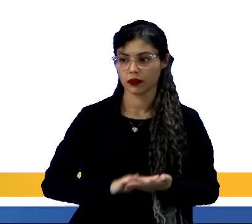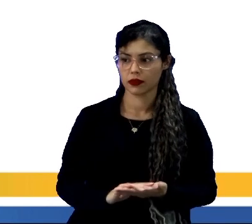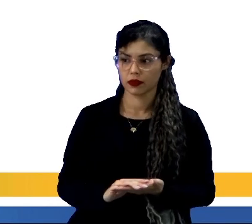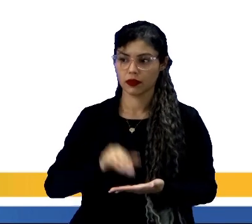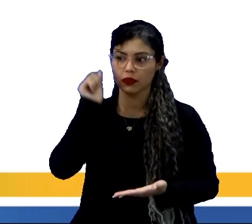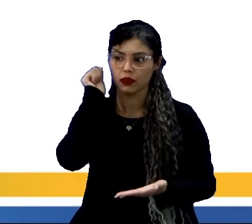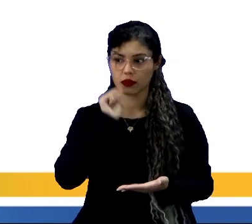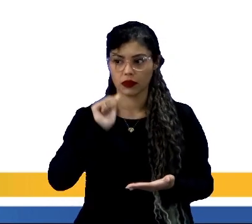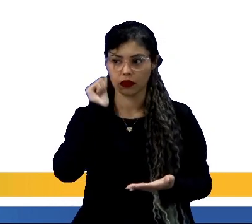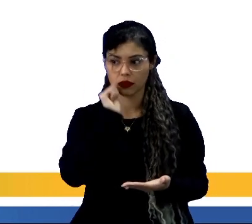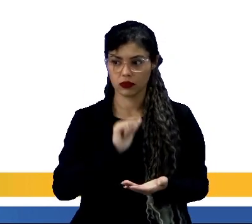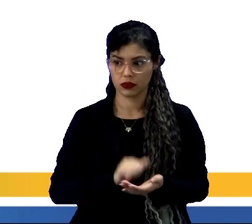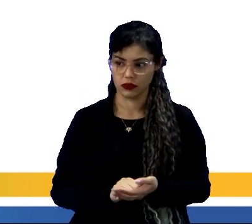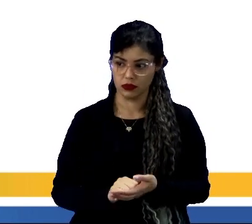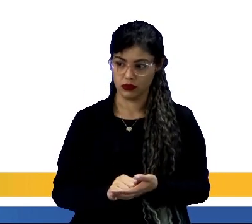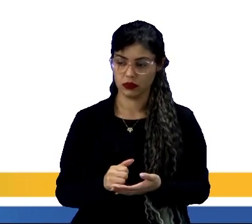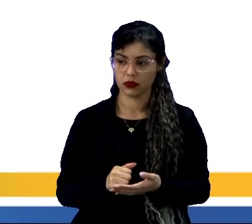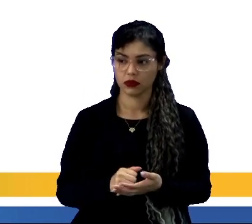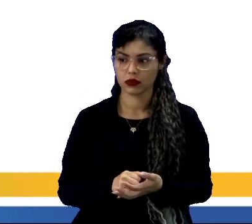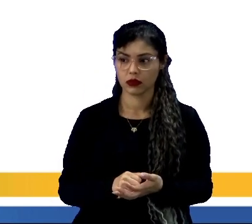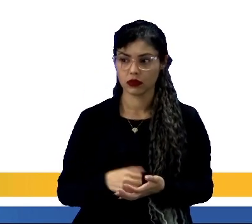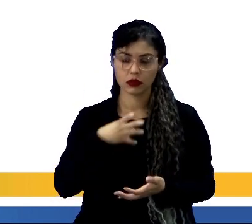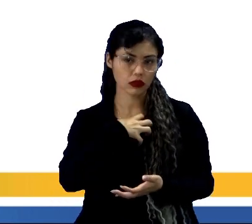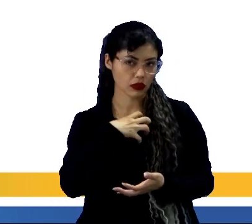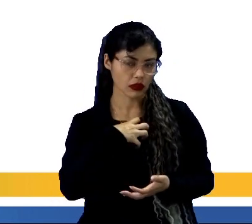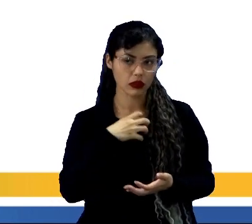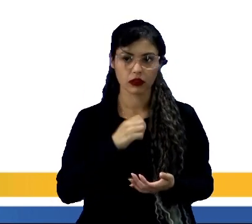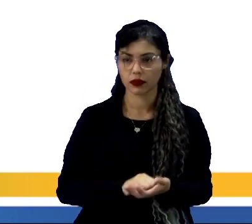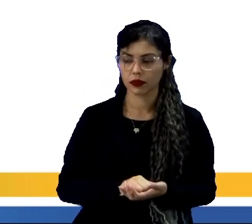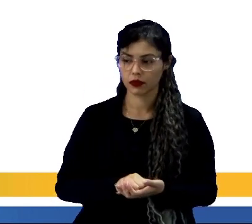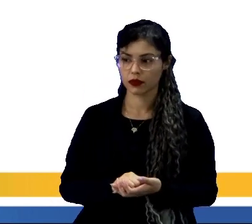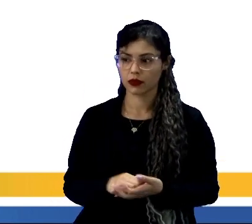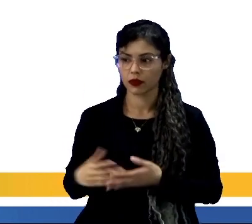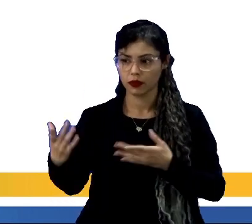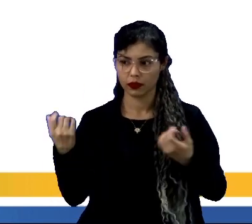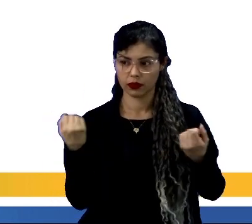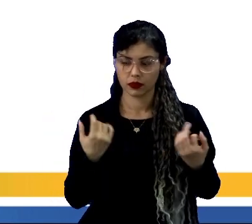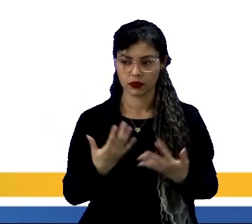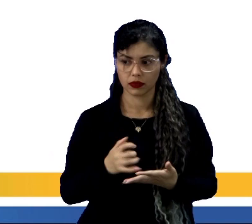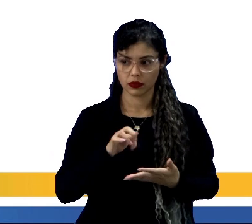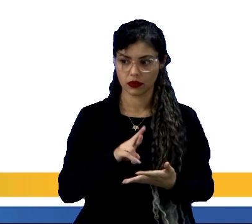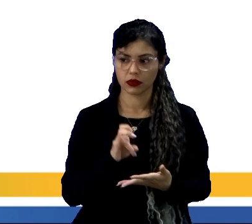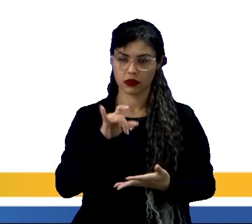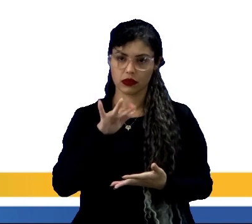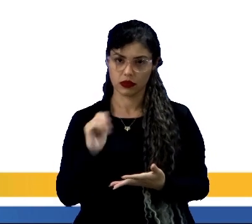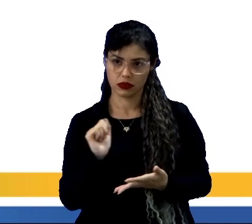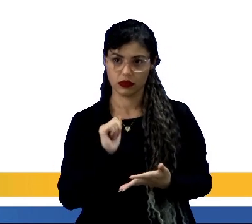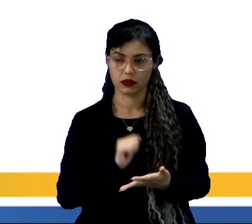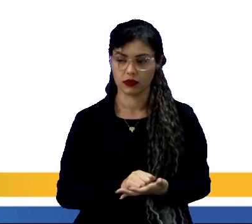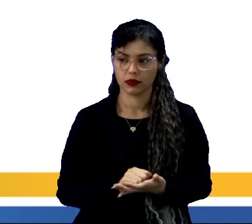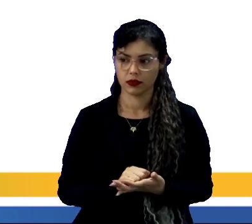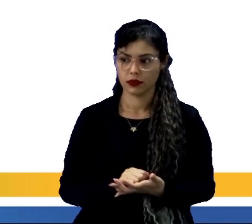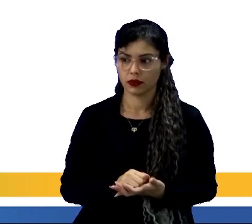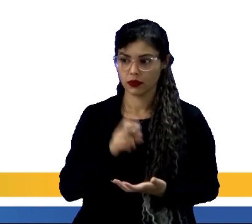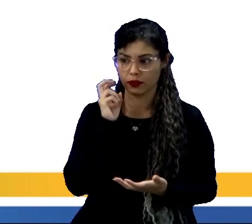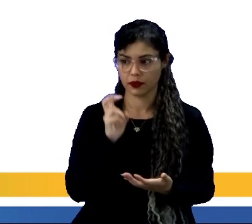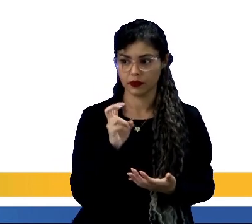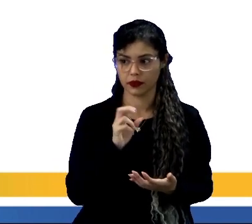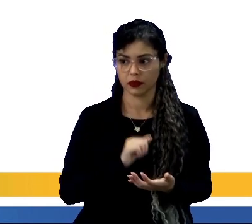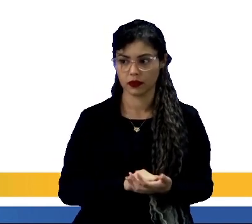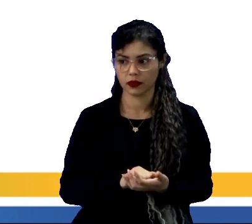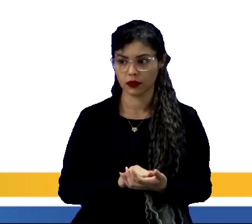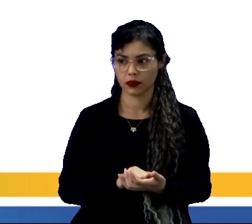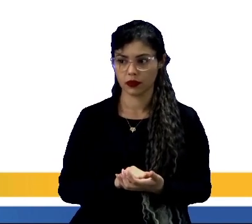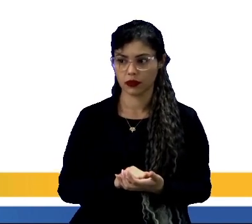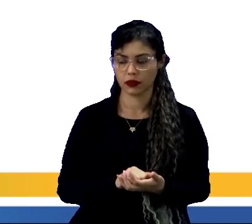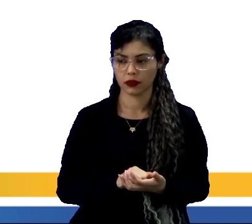flores. 4. Esse aqui é no sentido figurado, né? Mulher muito garrida, né? 5.